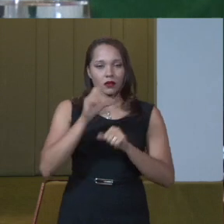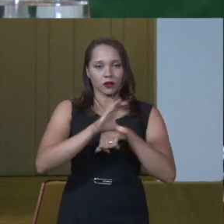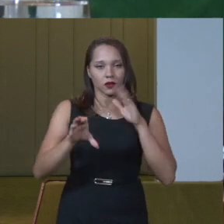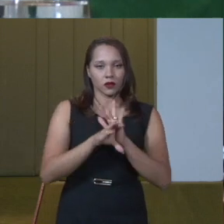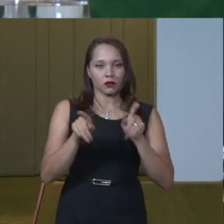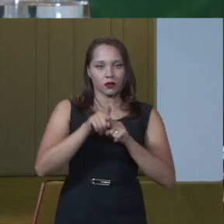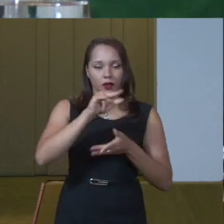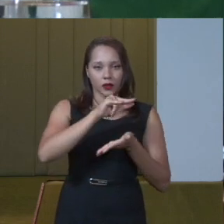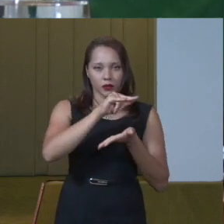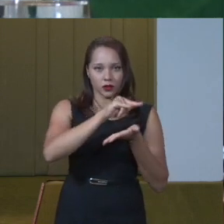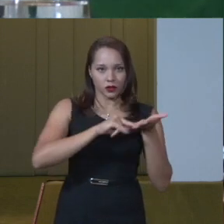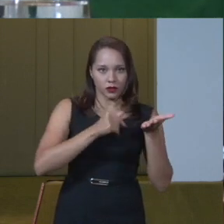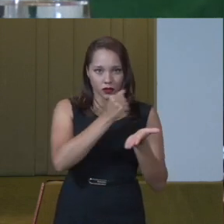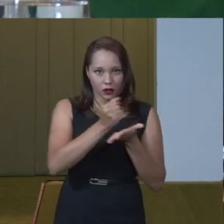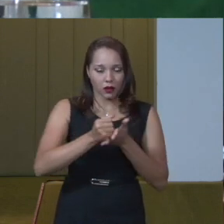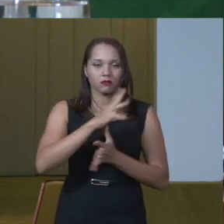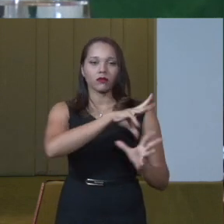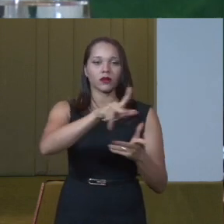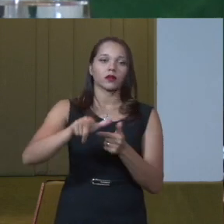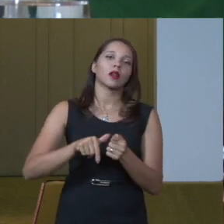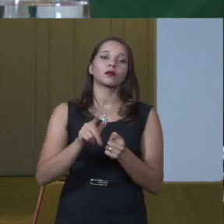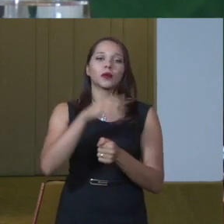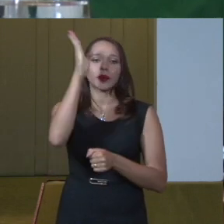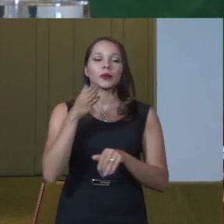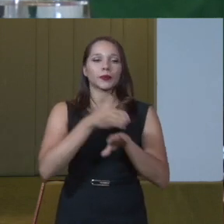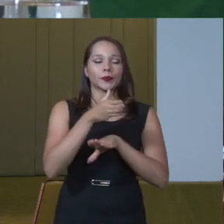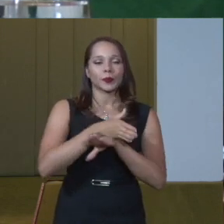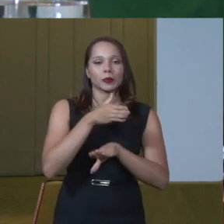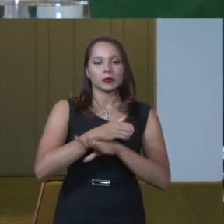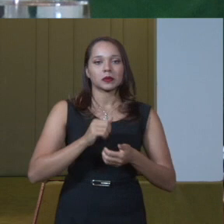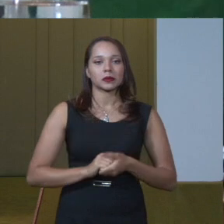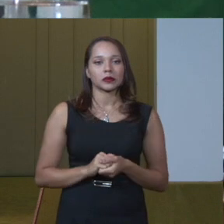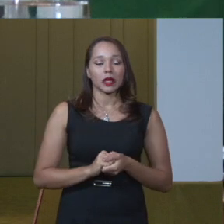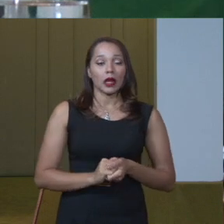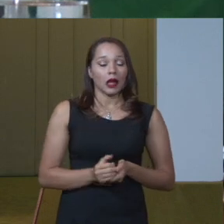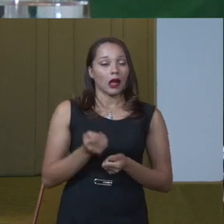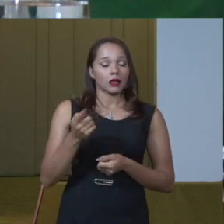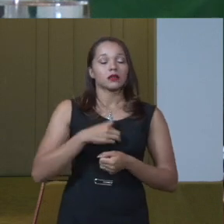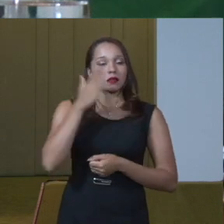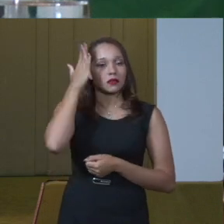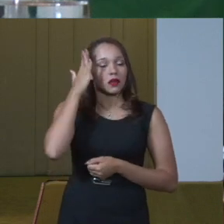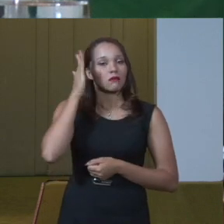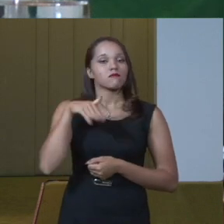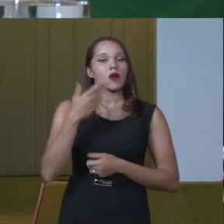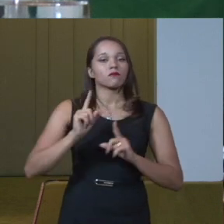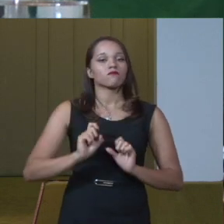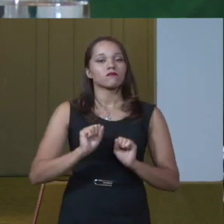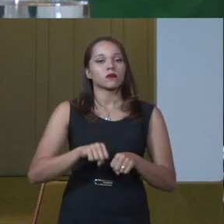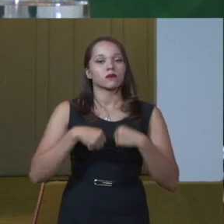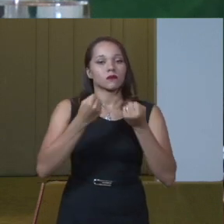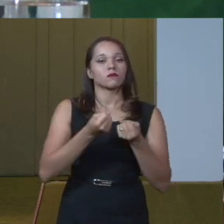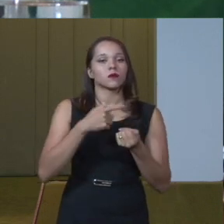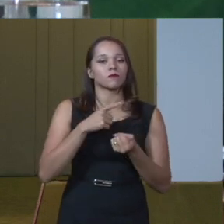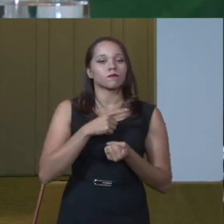e nos tratados internacionais de que somos parte. Essa sessão reconhece alguns dos desafios que enfrentamos e explicita